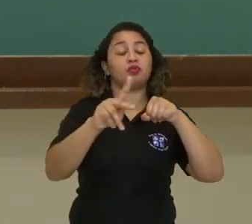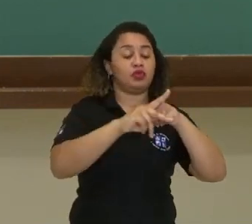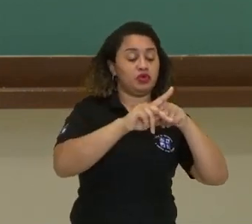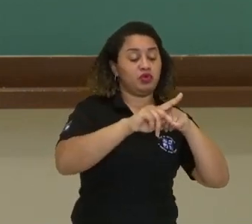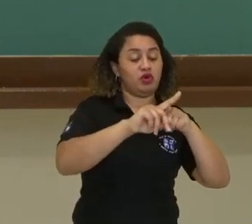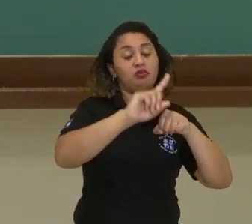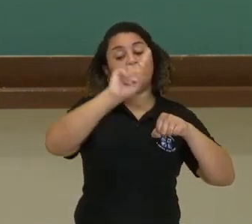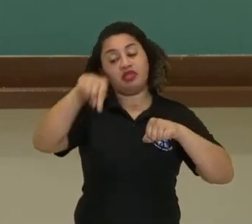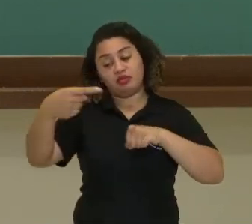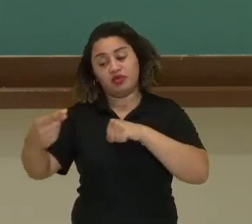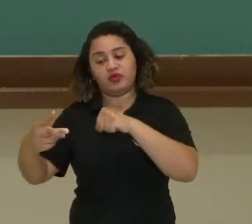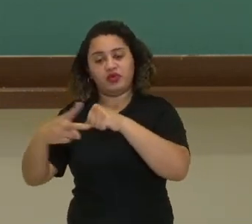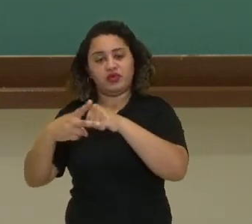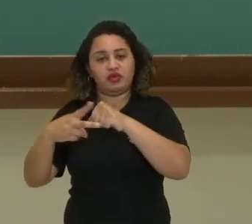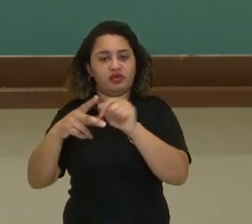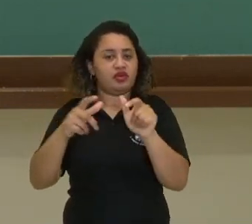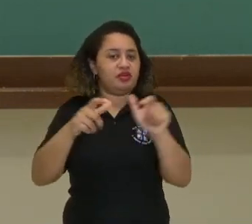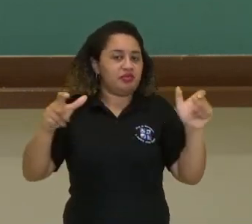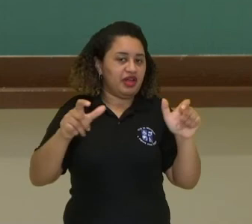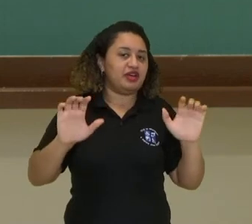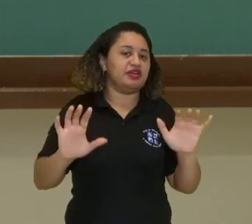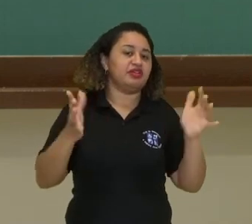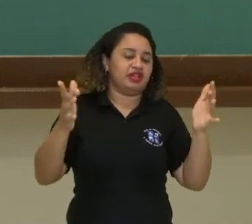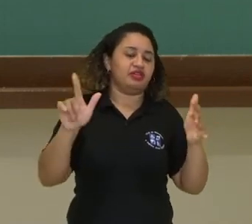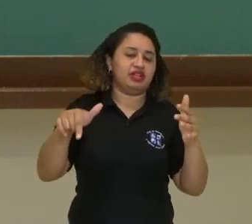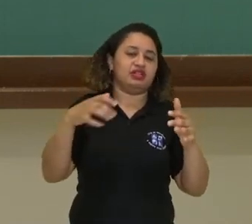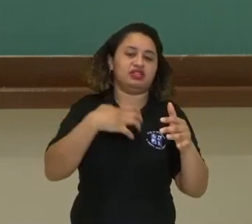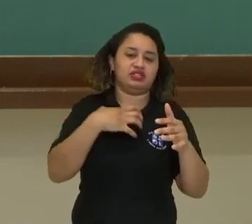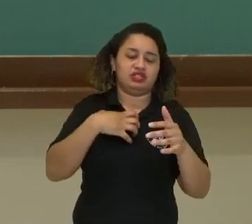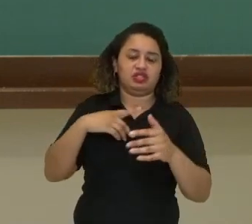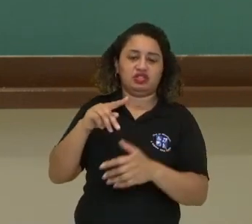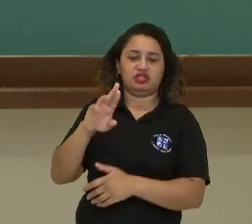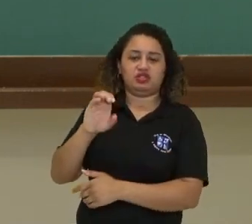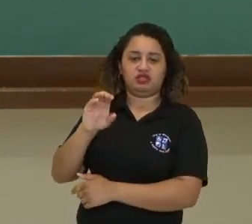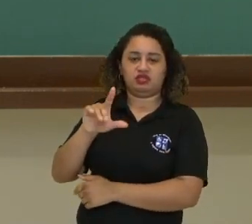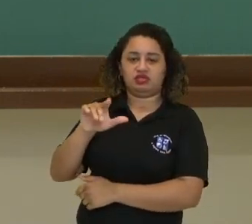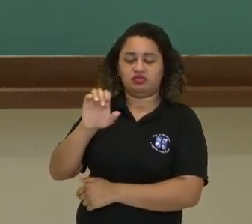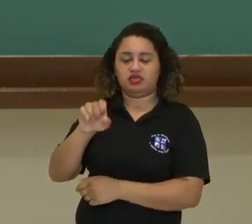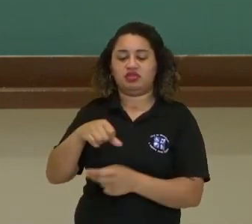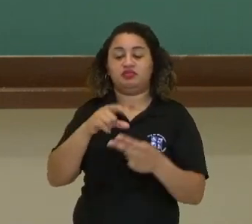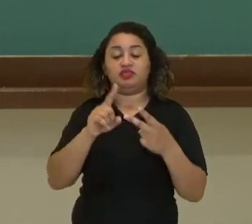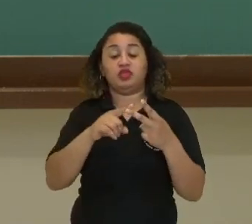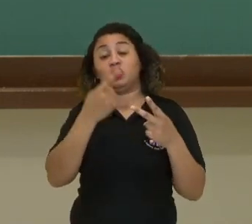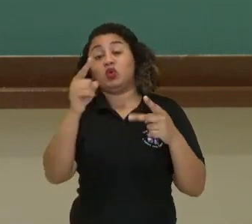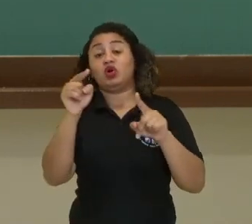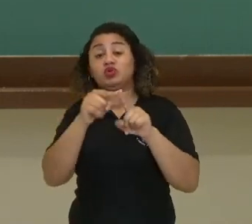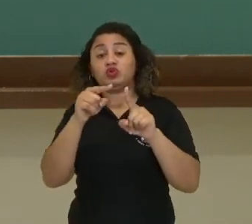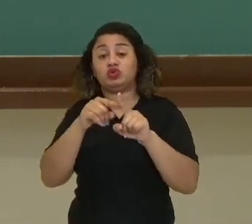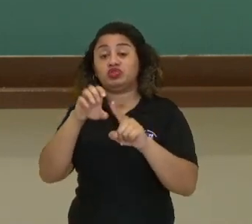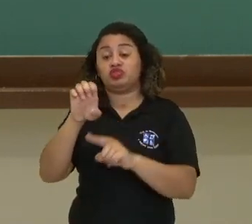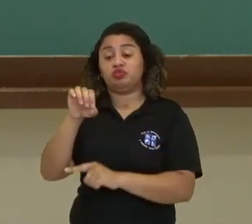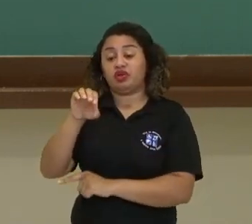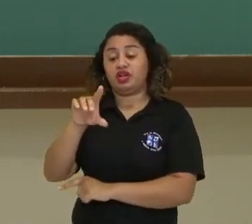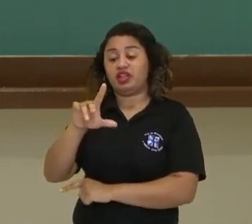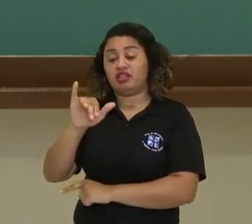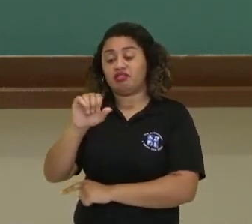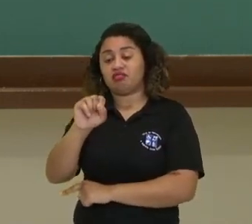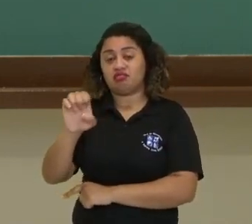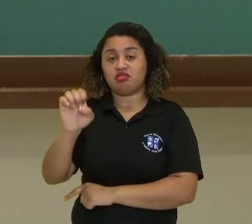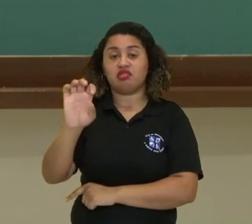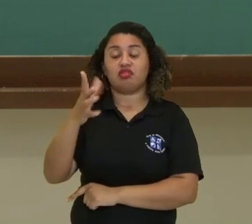do verbo. Então a maioria vai ocorrer em próclise. A ênclise é quando o pronome